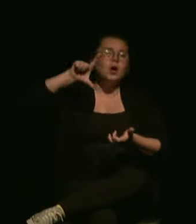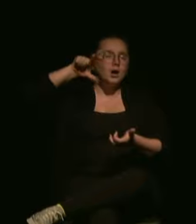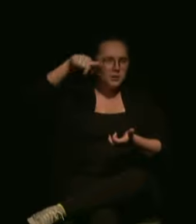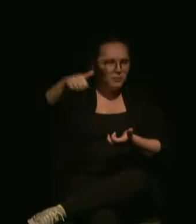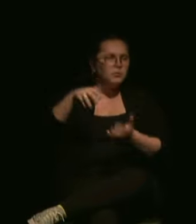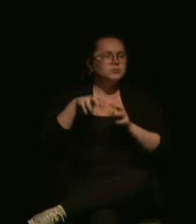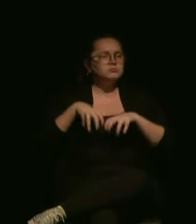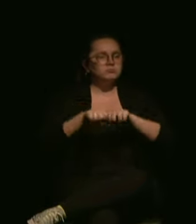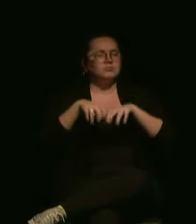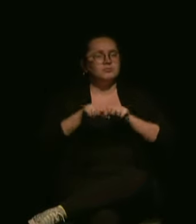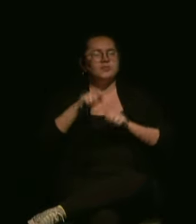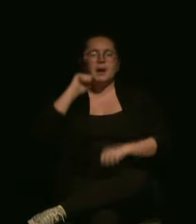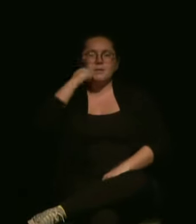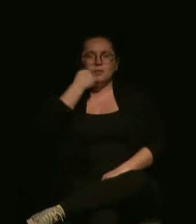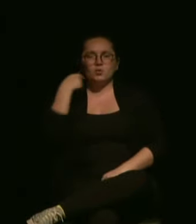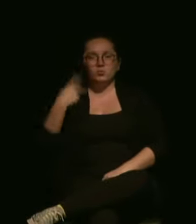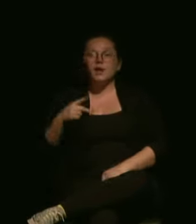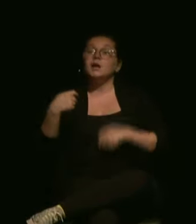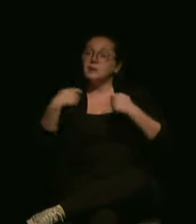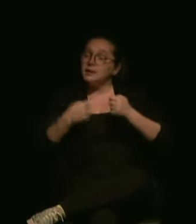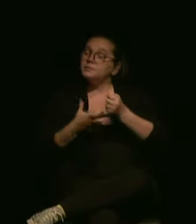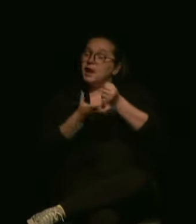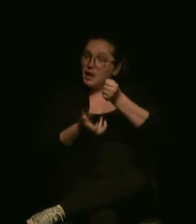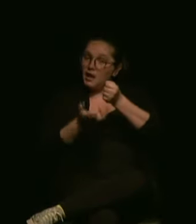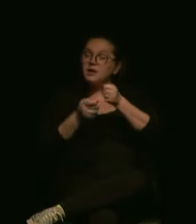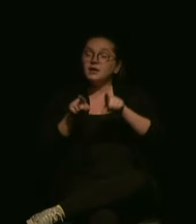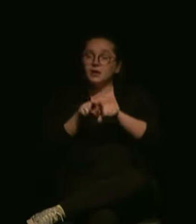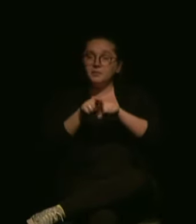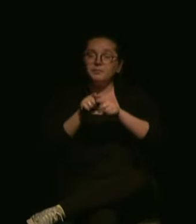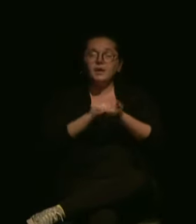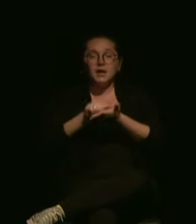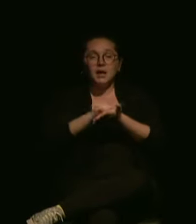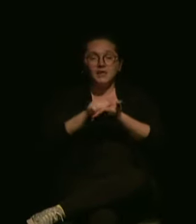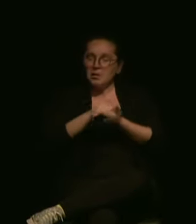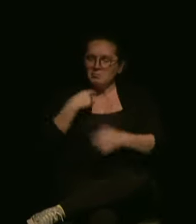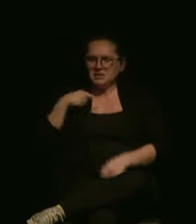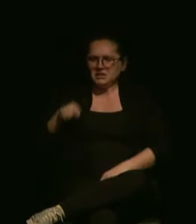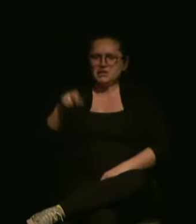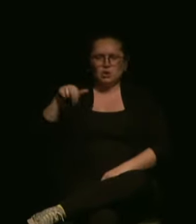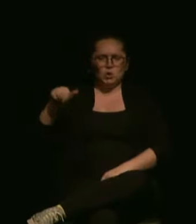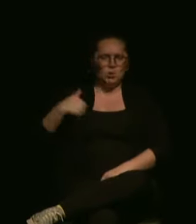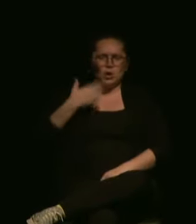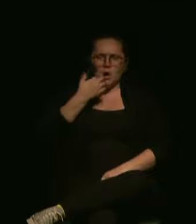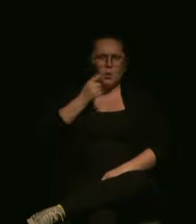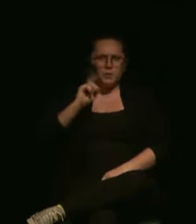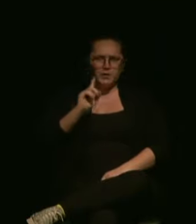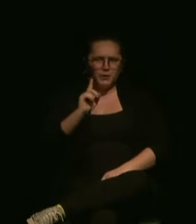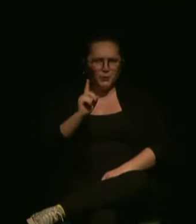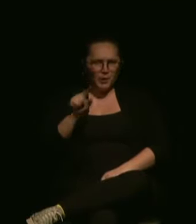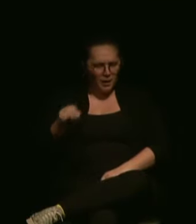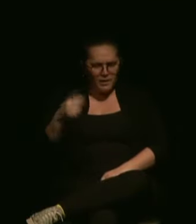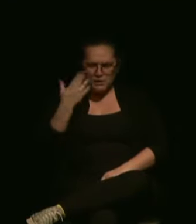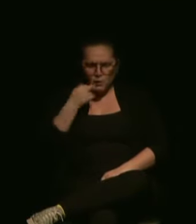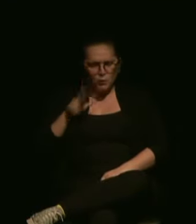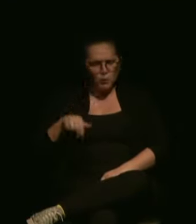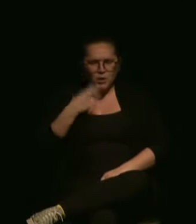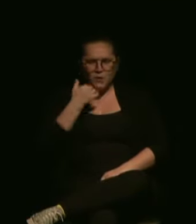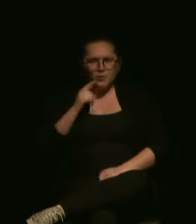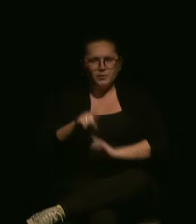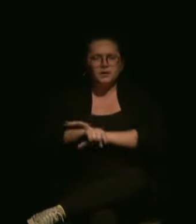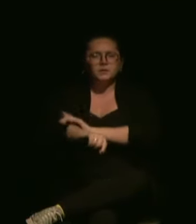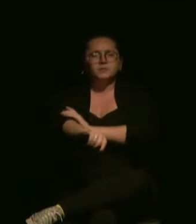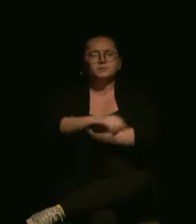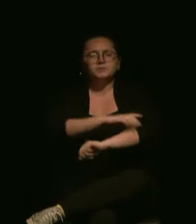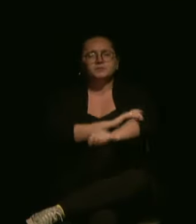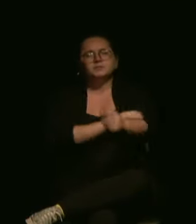Lavada também. Agora essa daqui eu nunca comi não. Mas é o galego. Será que ele tem comigo para o almoço? O galo aqui. Isso aqui é